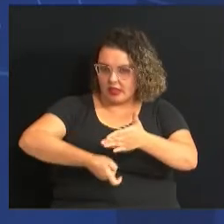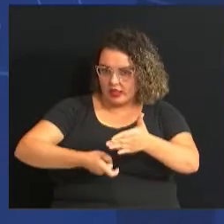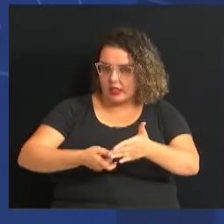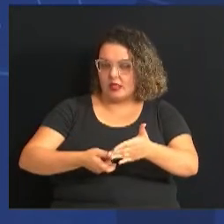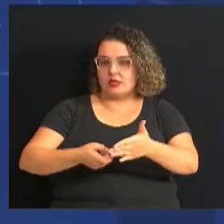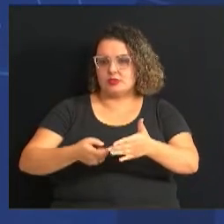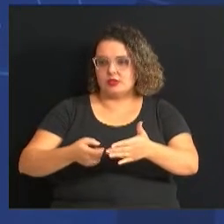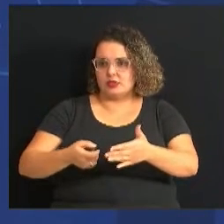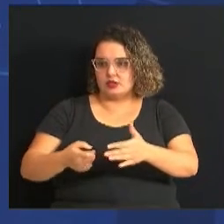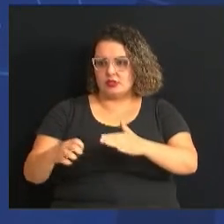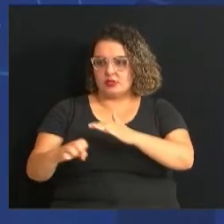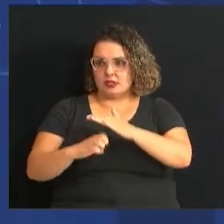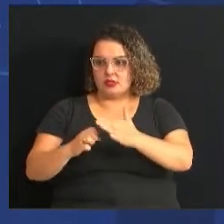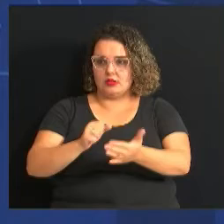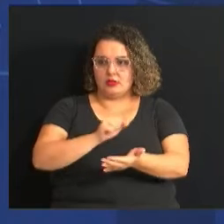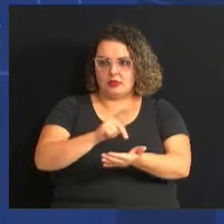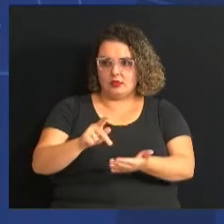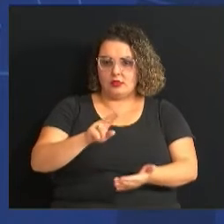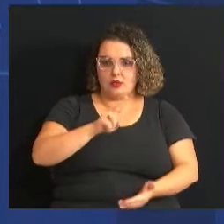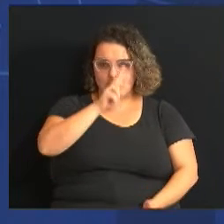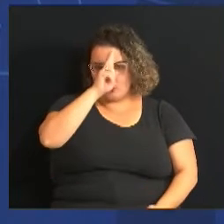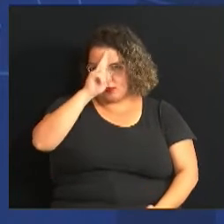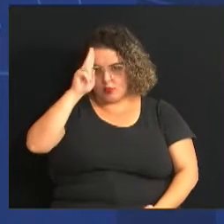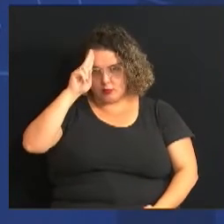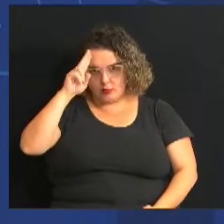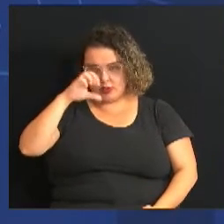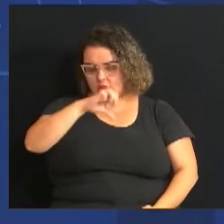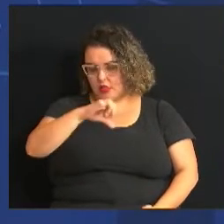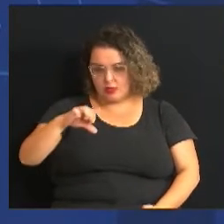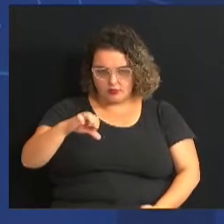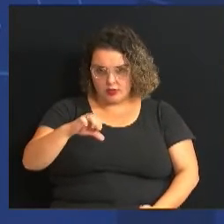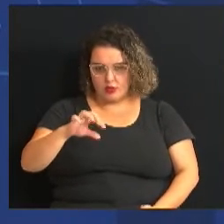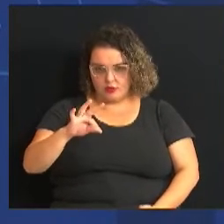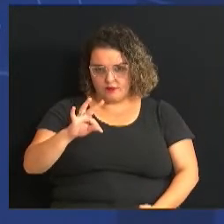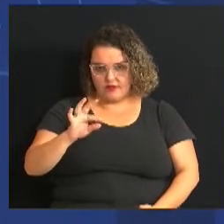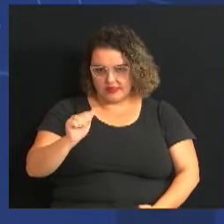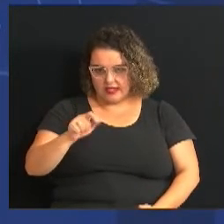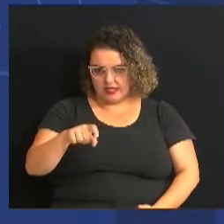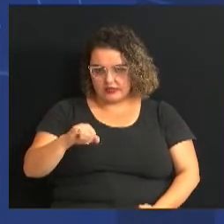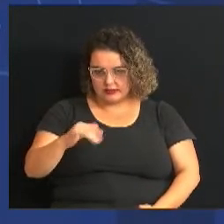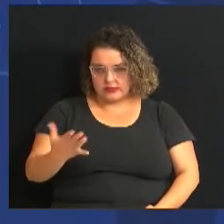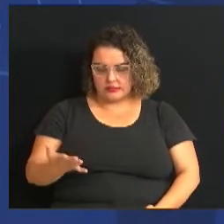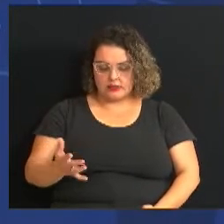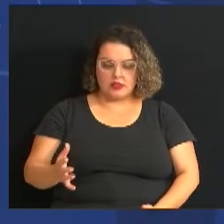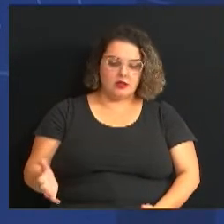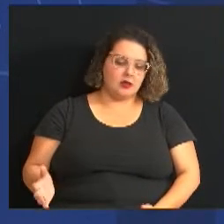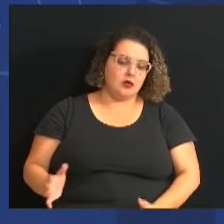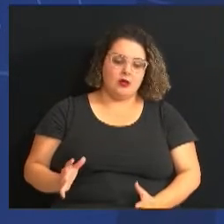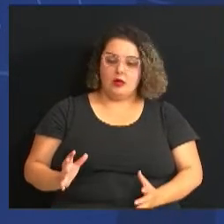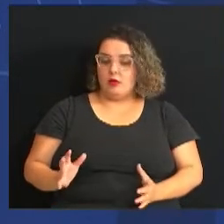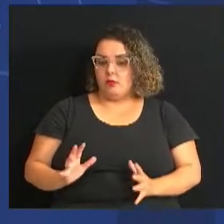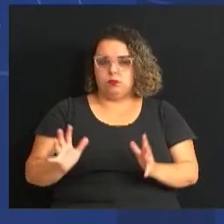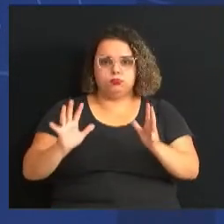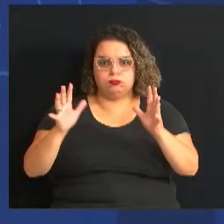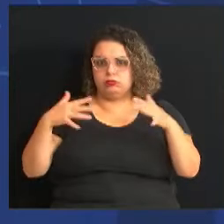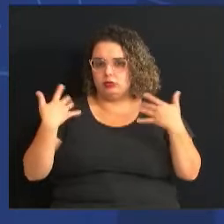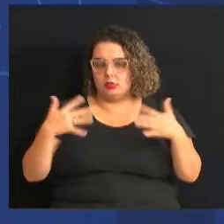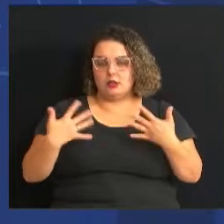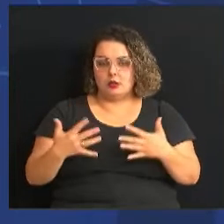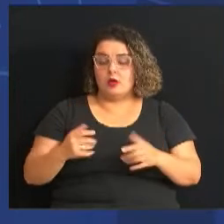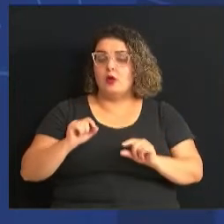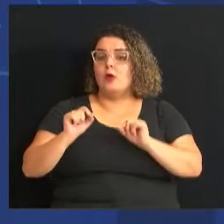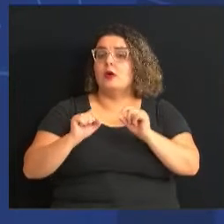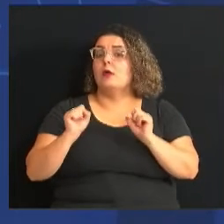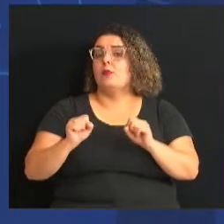de aplicativo, tanto Uber, 99, cobram, que são exorbitantes, praticamente leva tudo do motorista, eu falei, o que eu posso